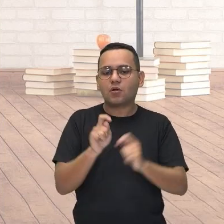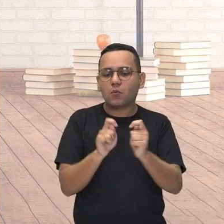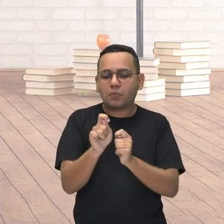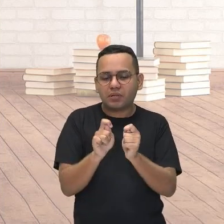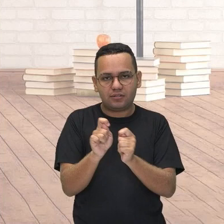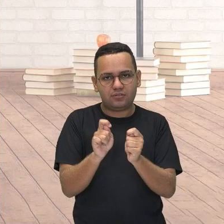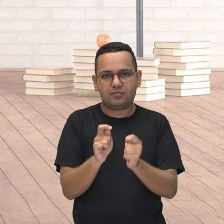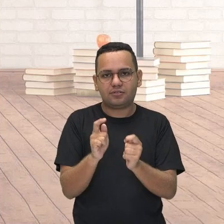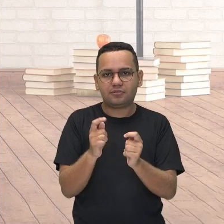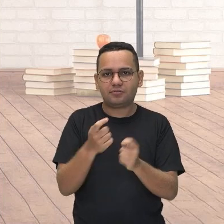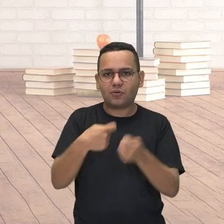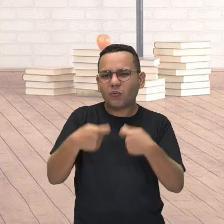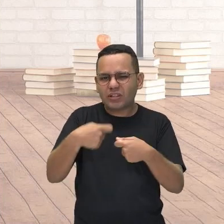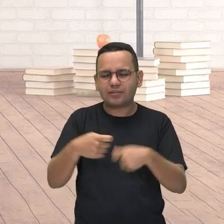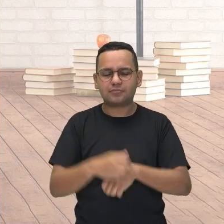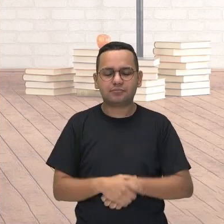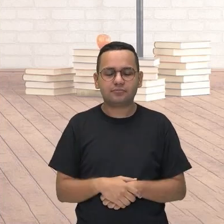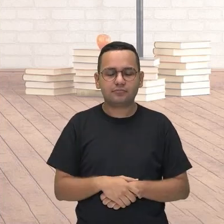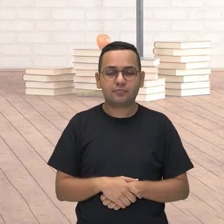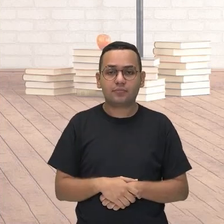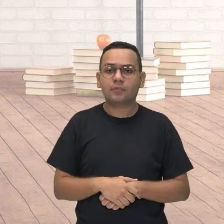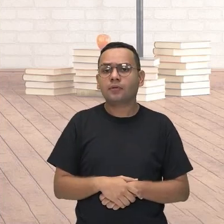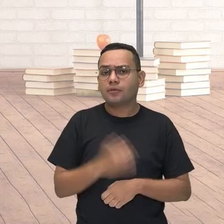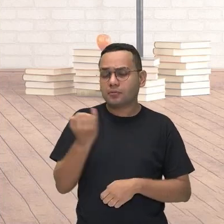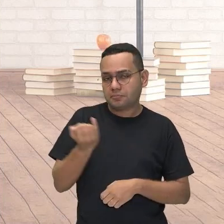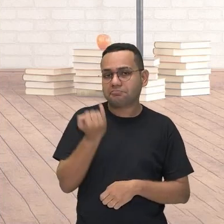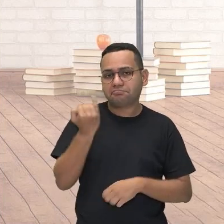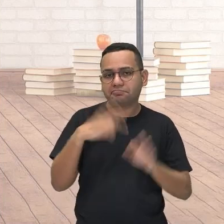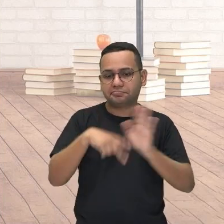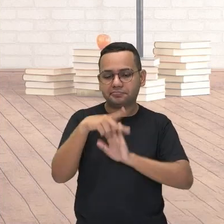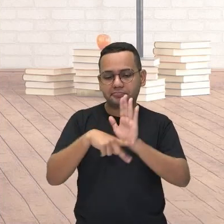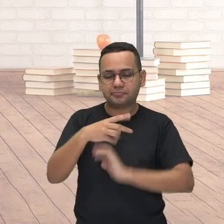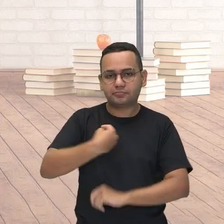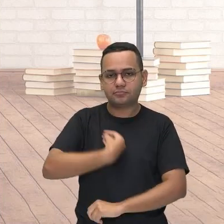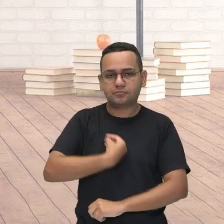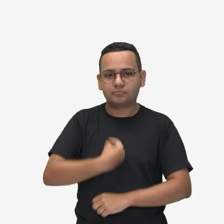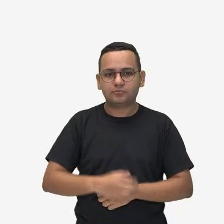etapa importantíssima do nosso projeto de vida.